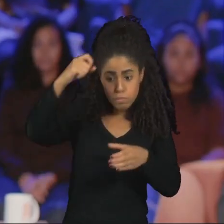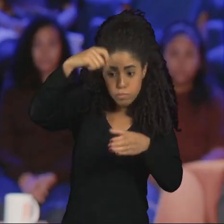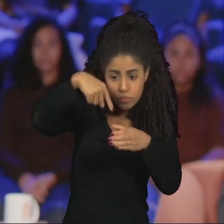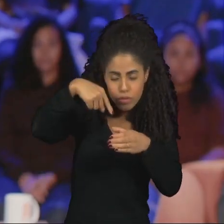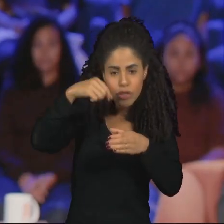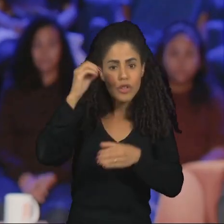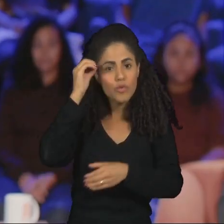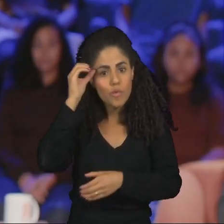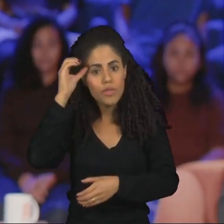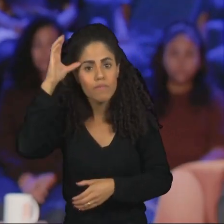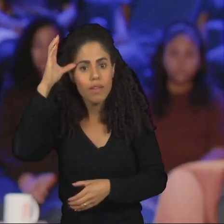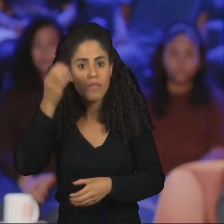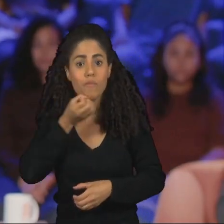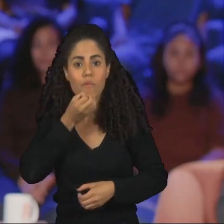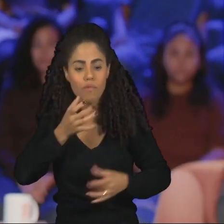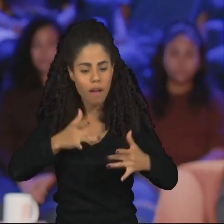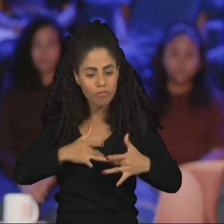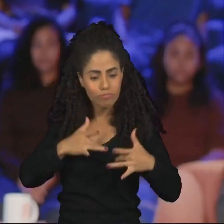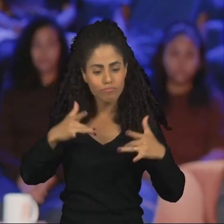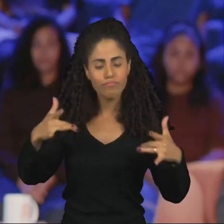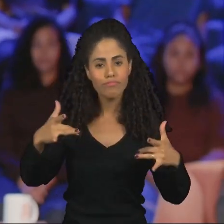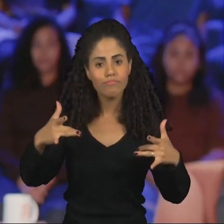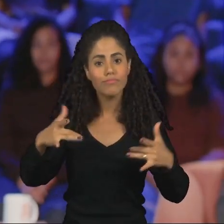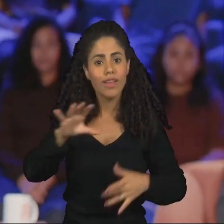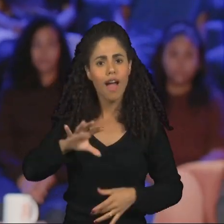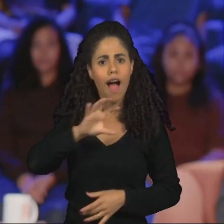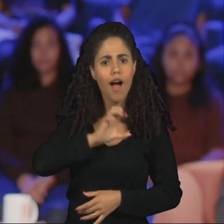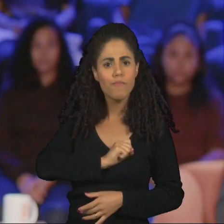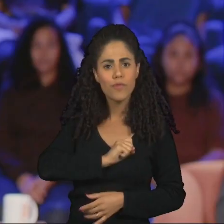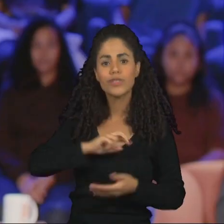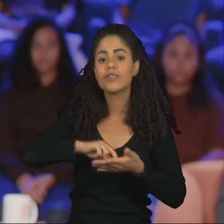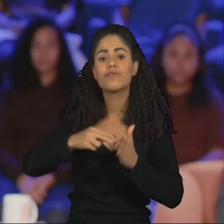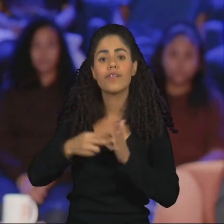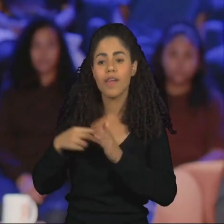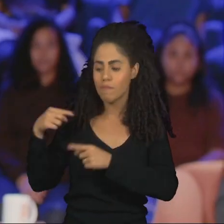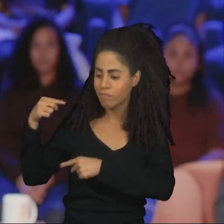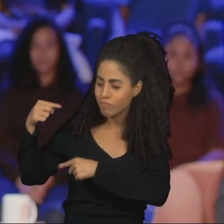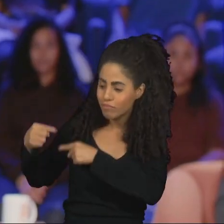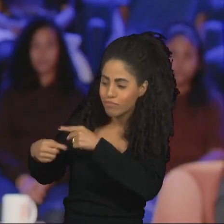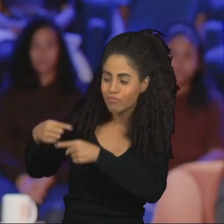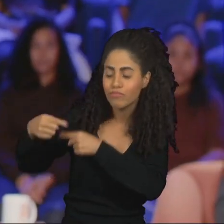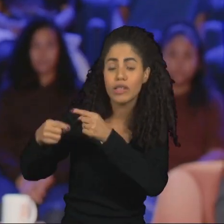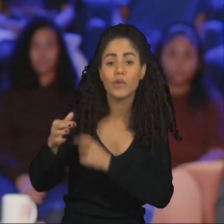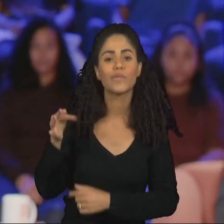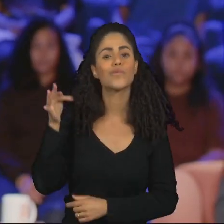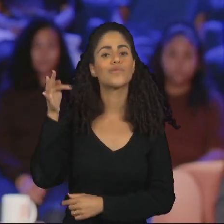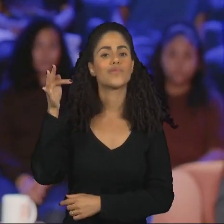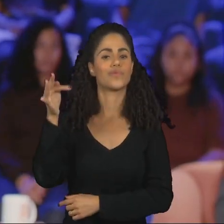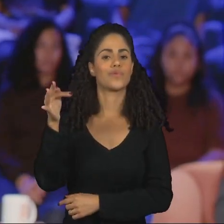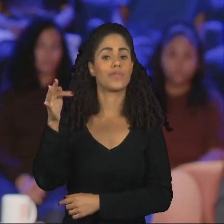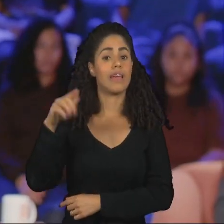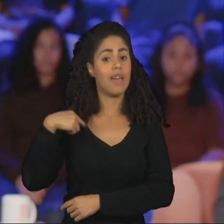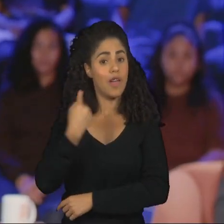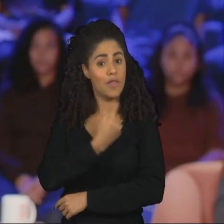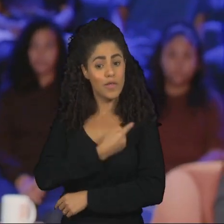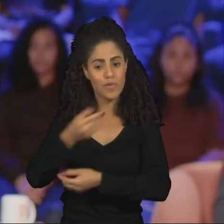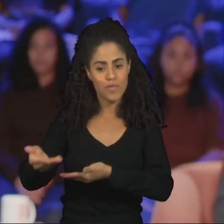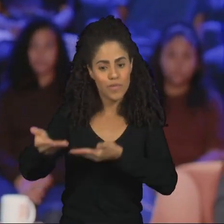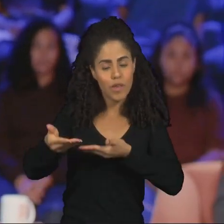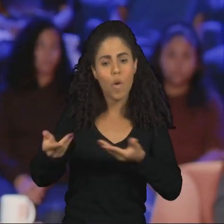de bondade, de amor, são para gerações que virão. Nosso convidado de